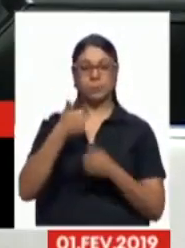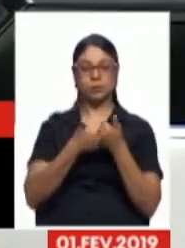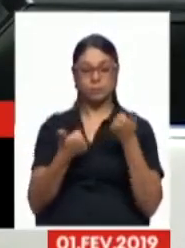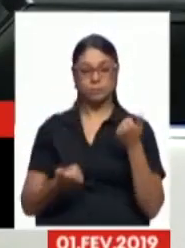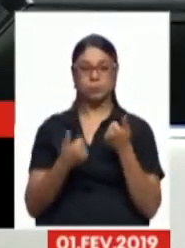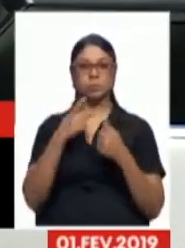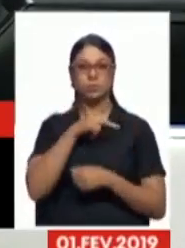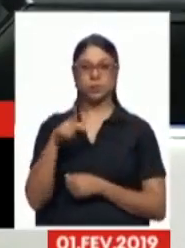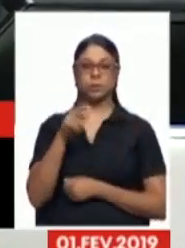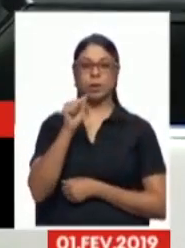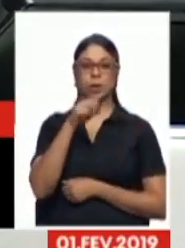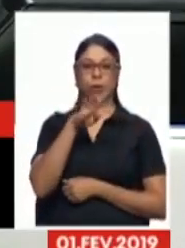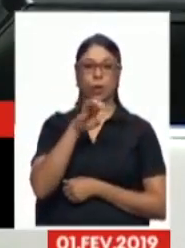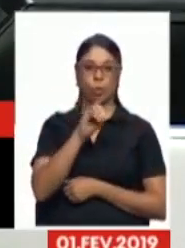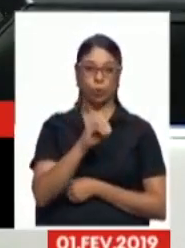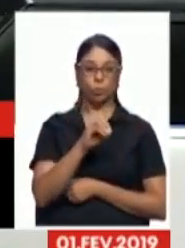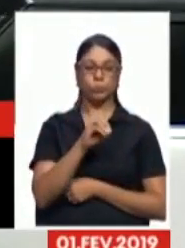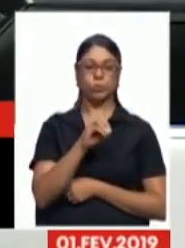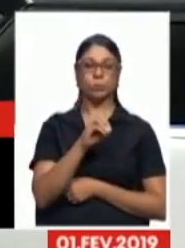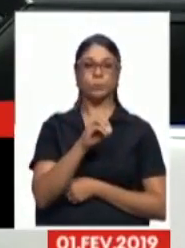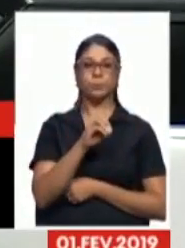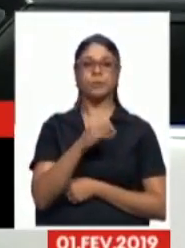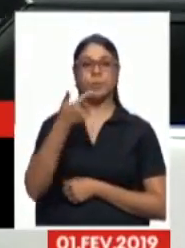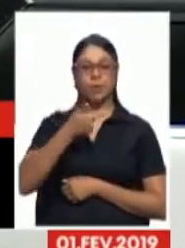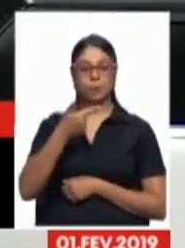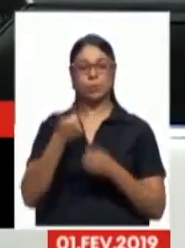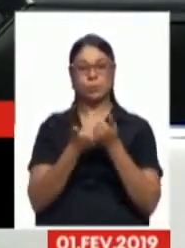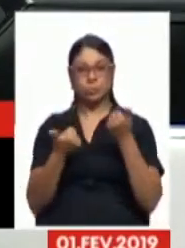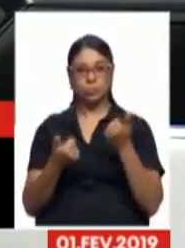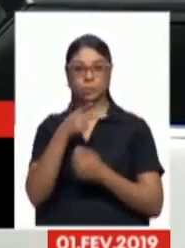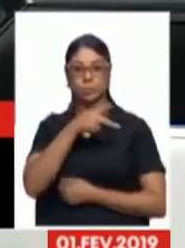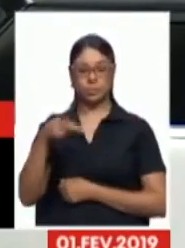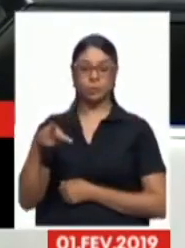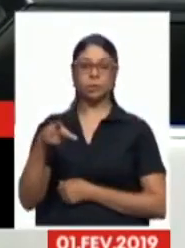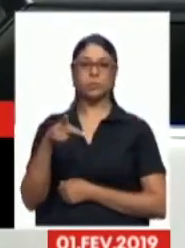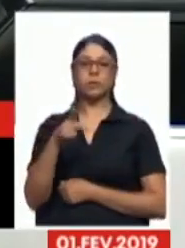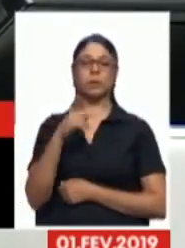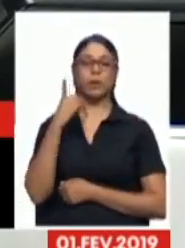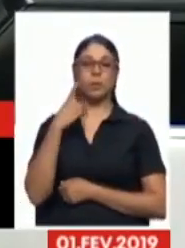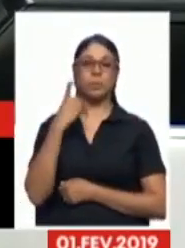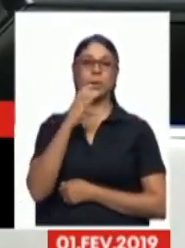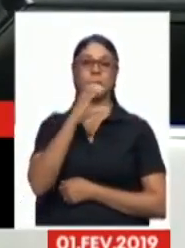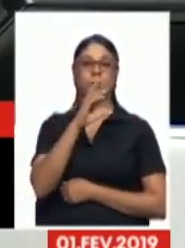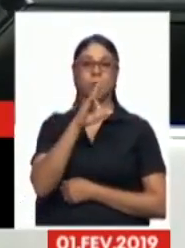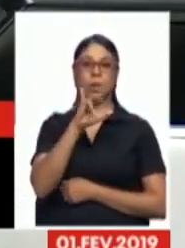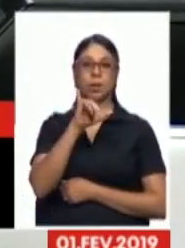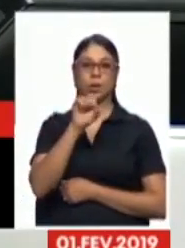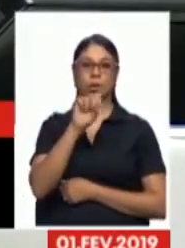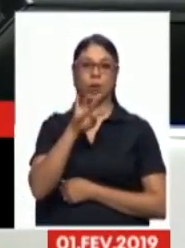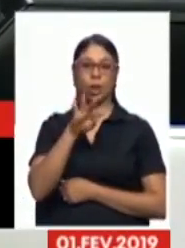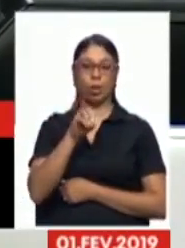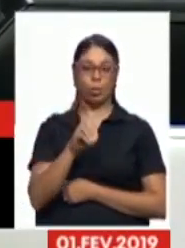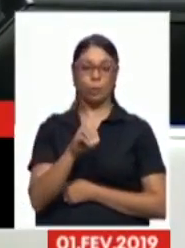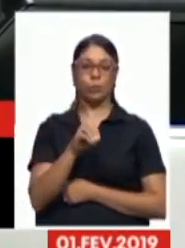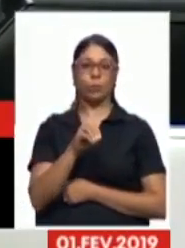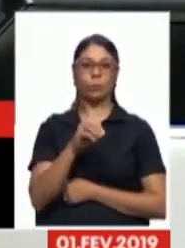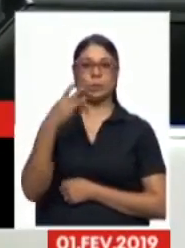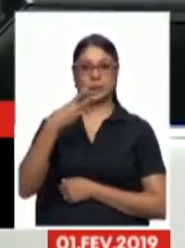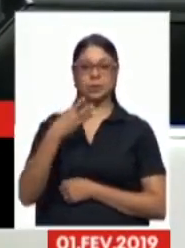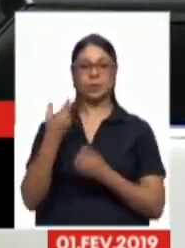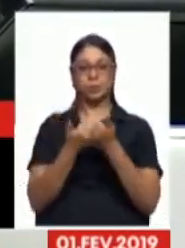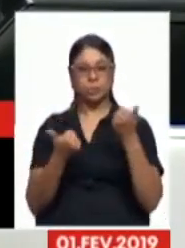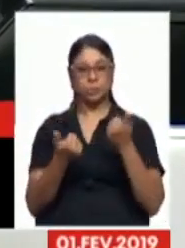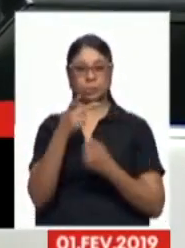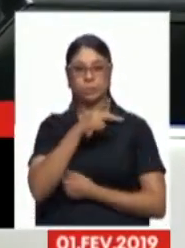deputado Antônio Carlos Arantes. Segundo vice-presidente, o deputado Cristiano Silveira.